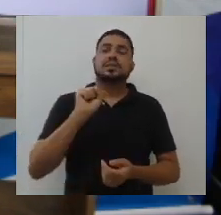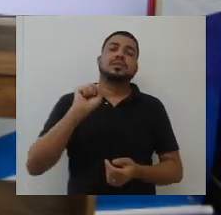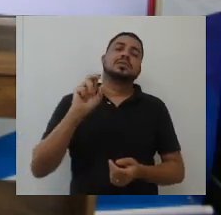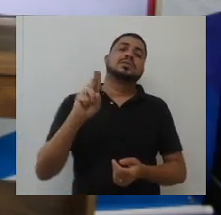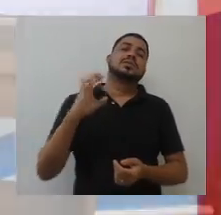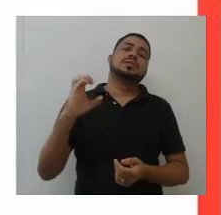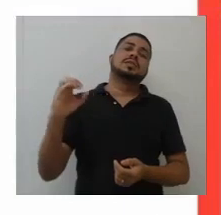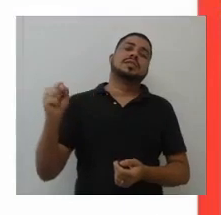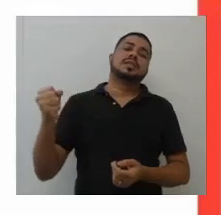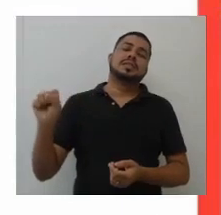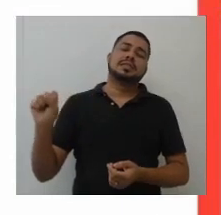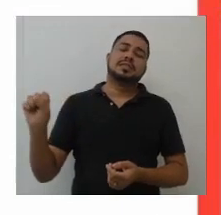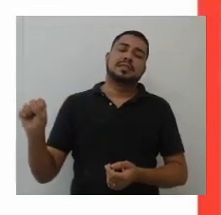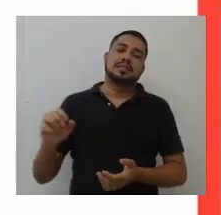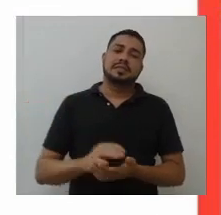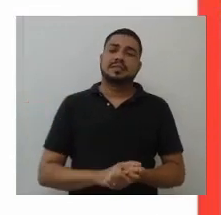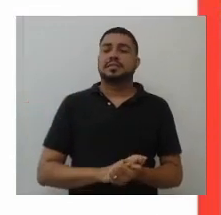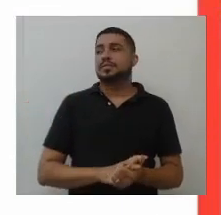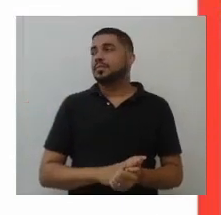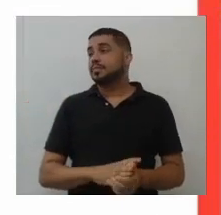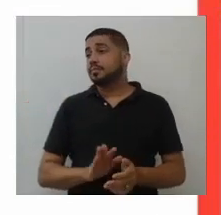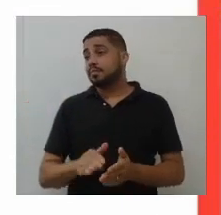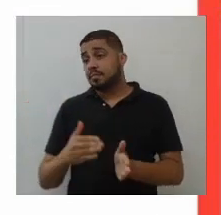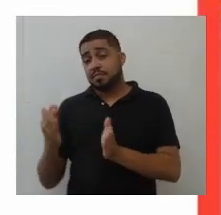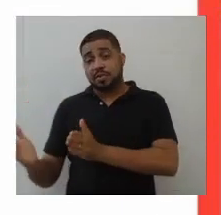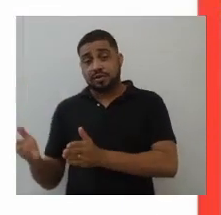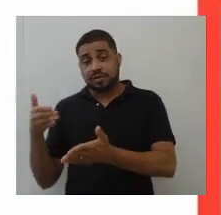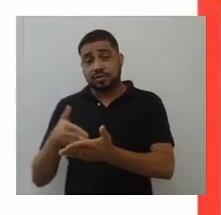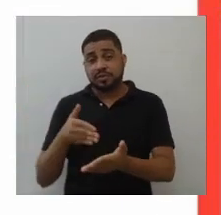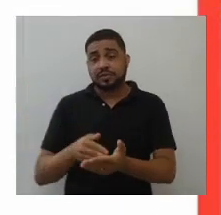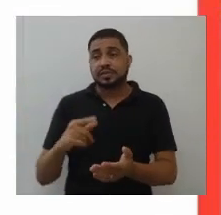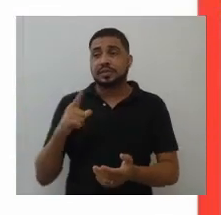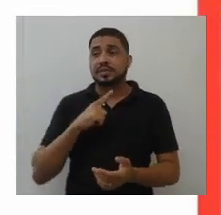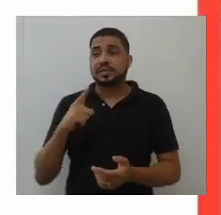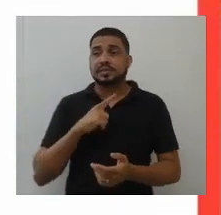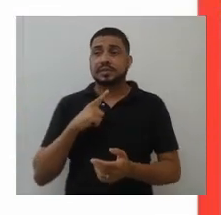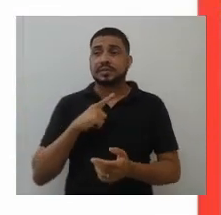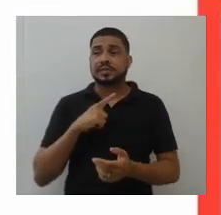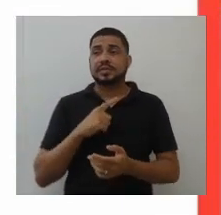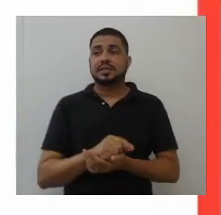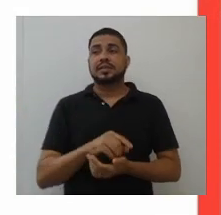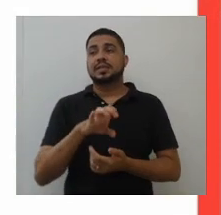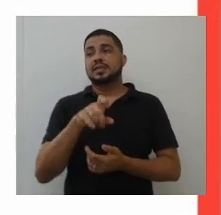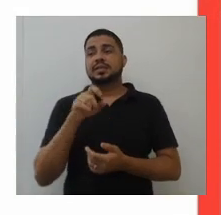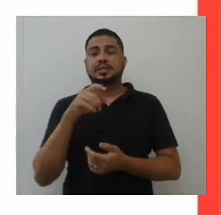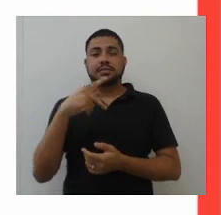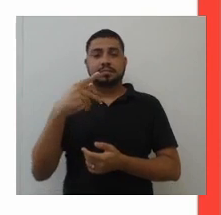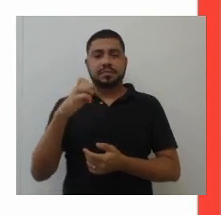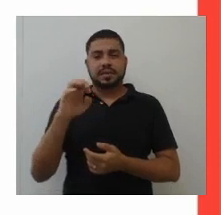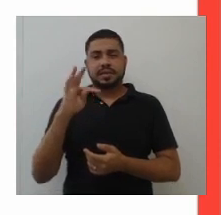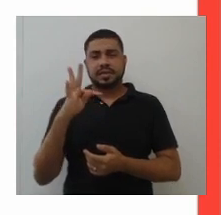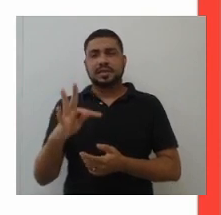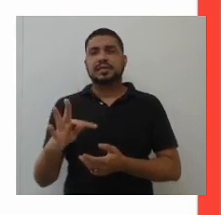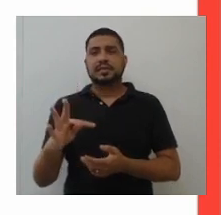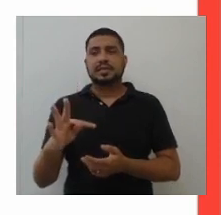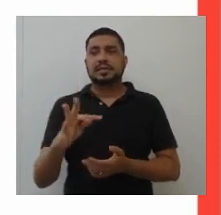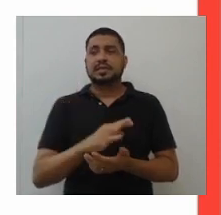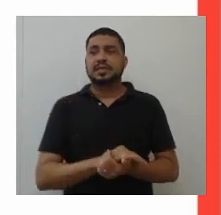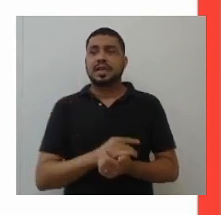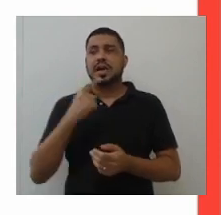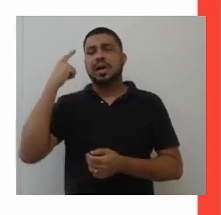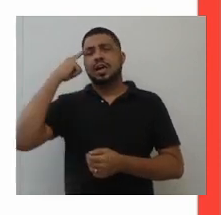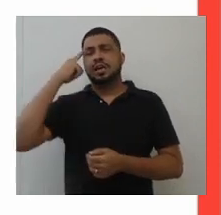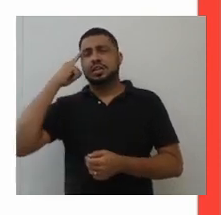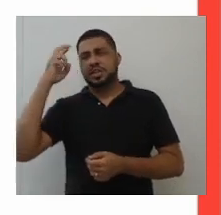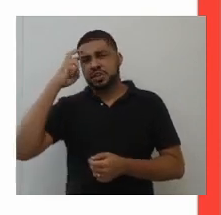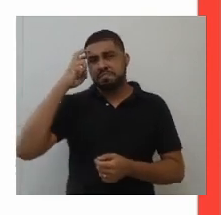success. Success. Ok? Próximo e último, a gente tem aí o expert. Expert, que a gente, claro, acha que